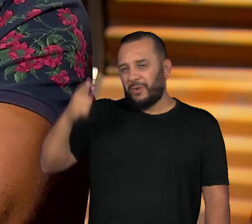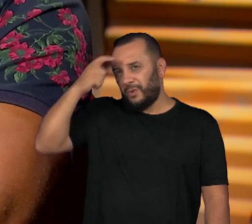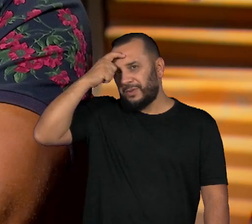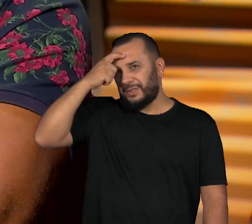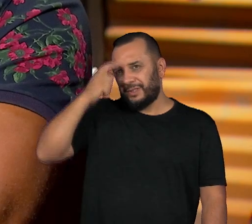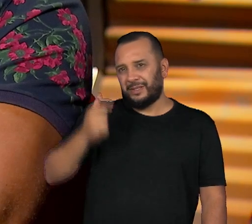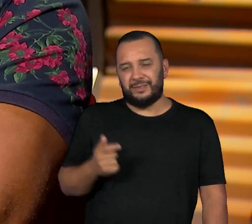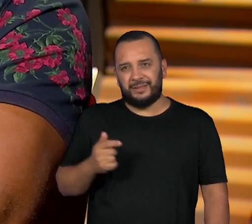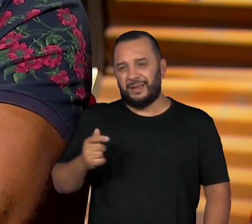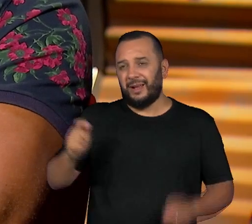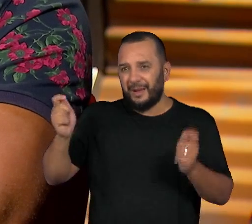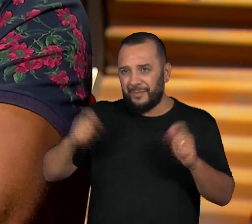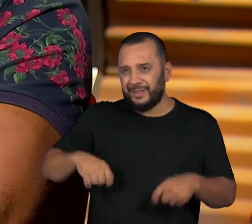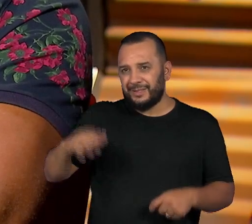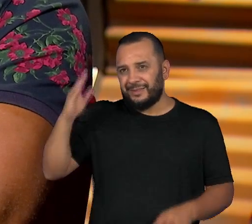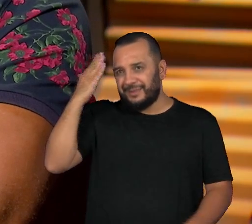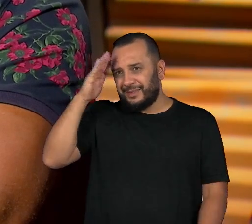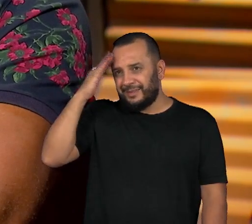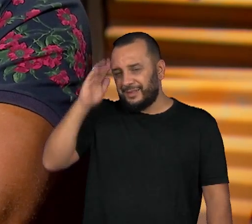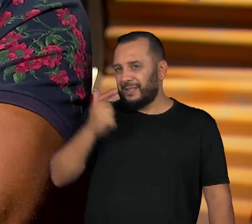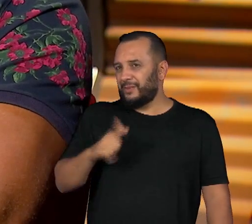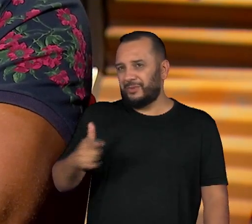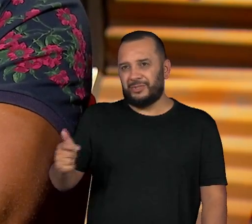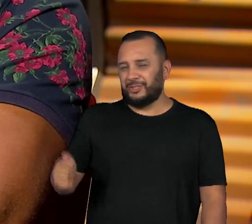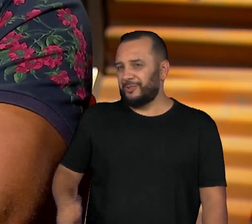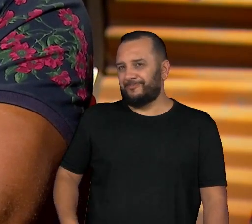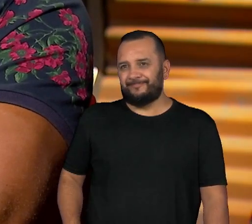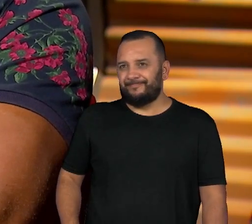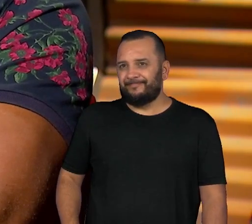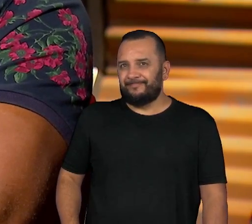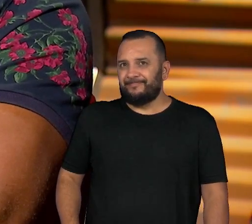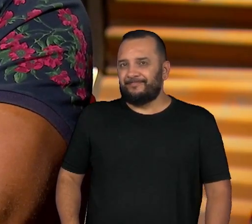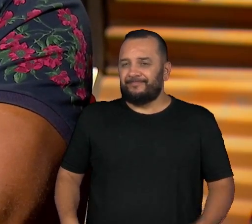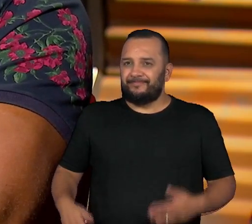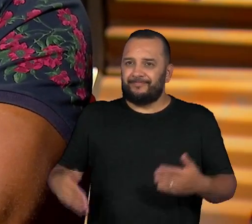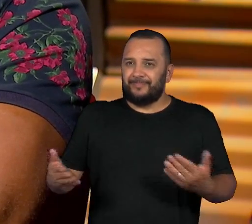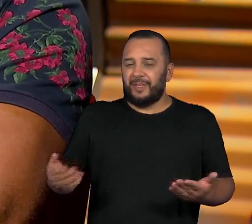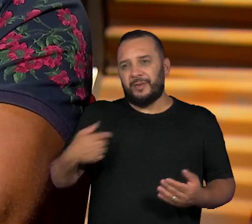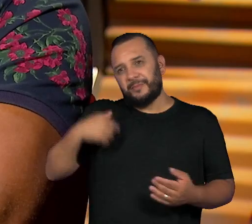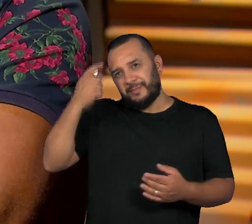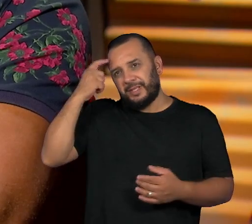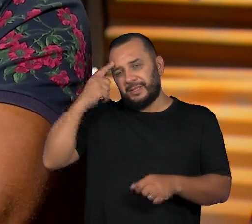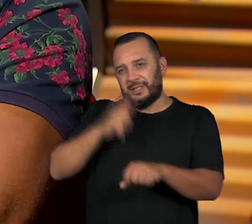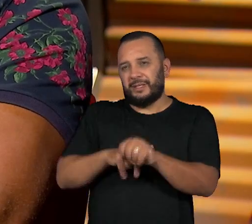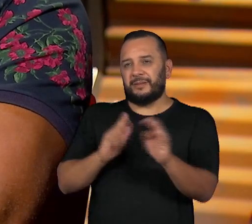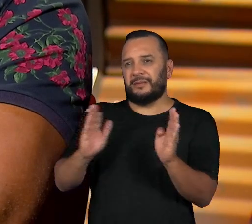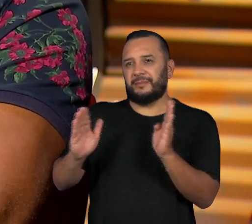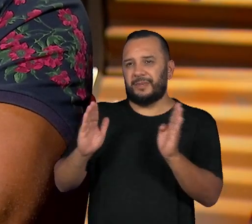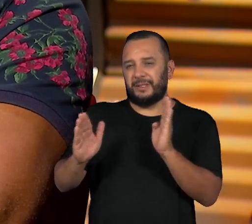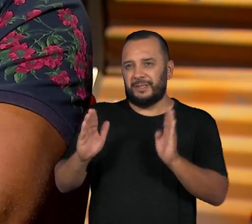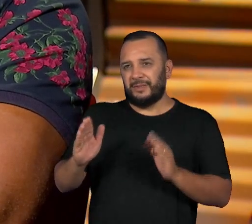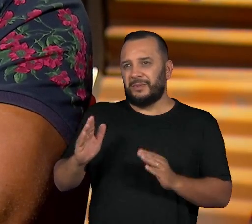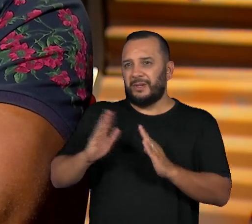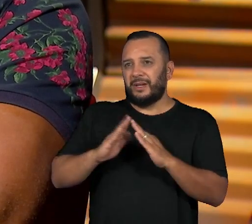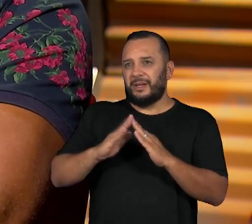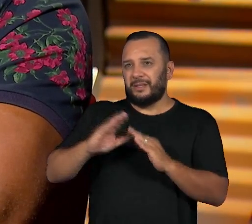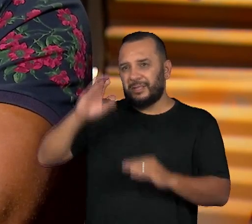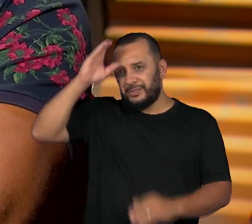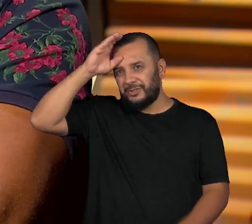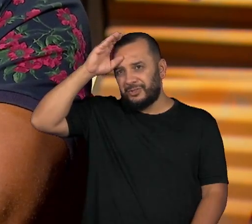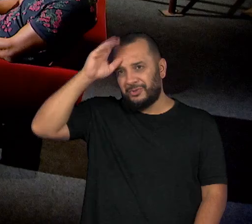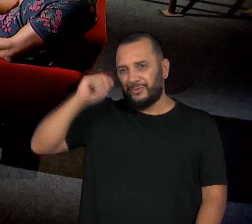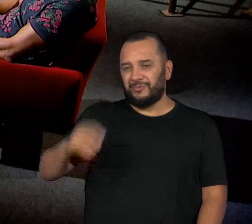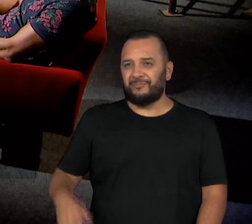essa capacidade de entendimento que eu não ia mais voltar. Para mim, eu estava indo passar um tempo na casa dos meus tios,